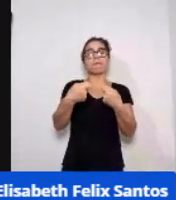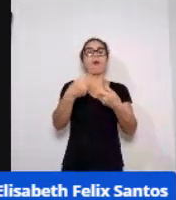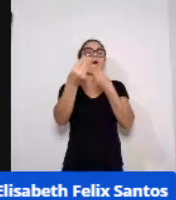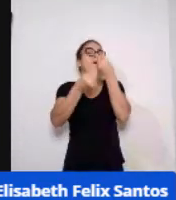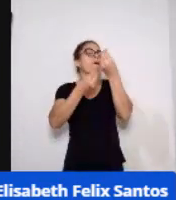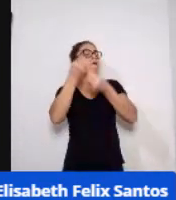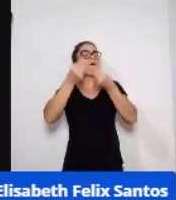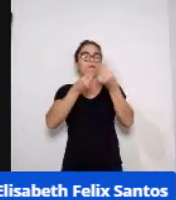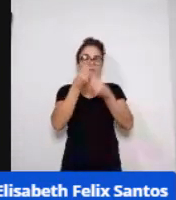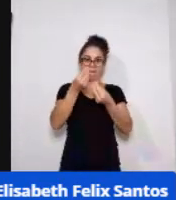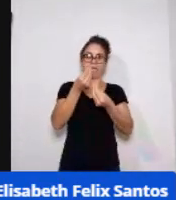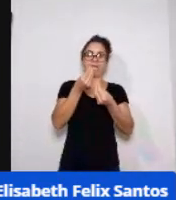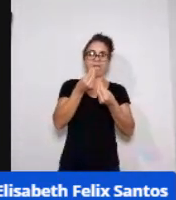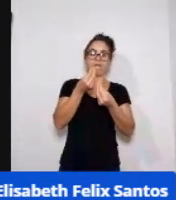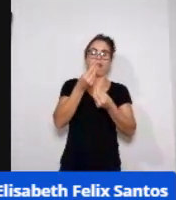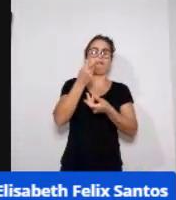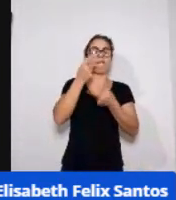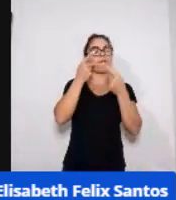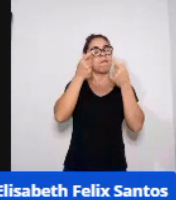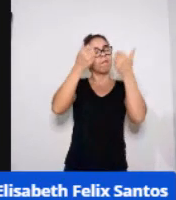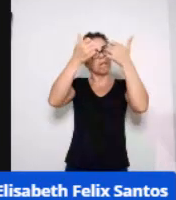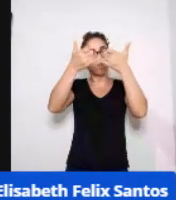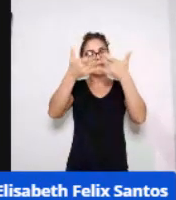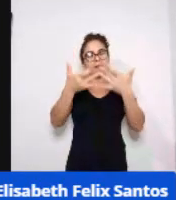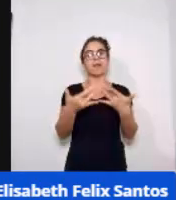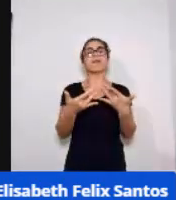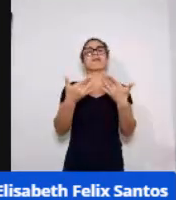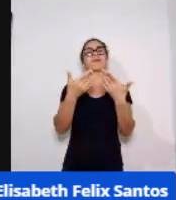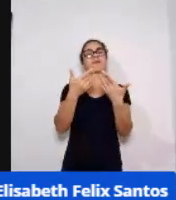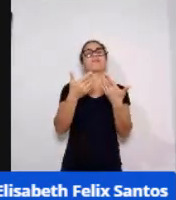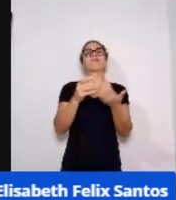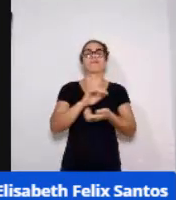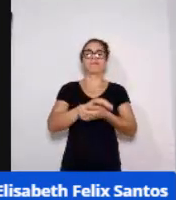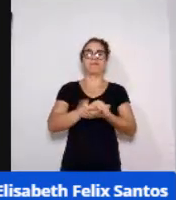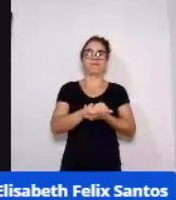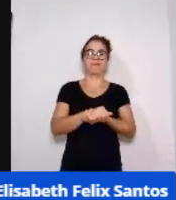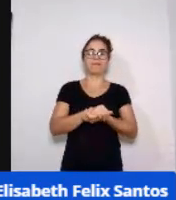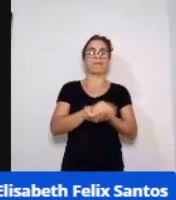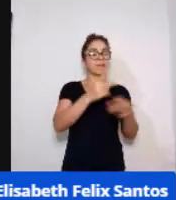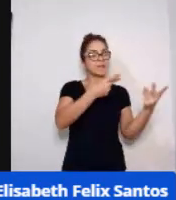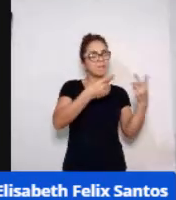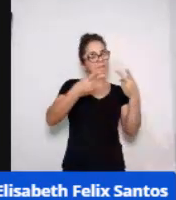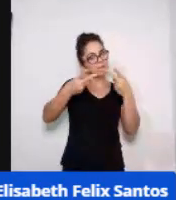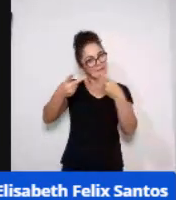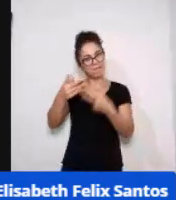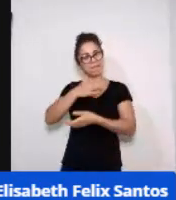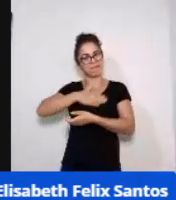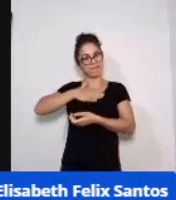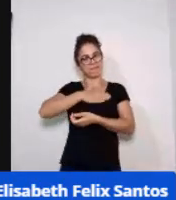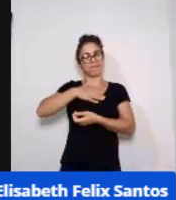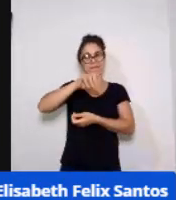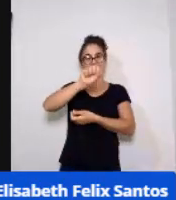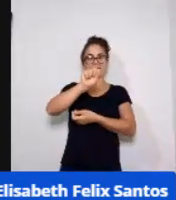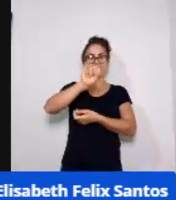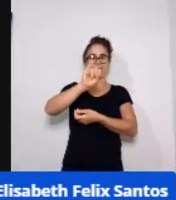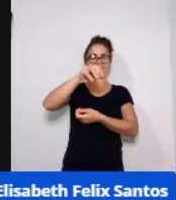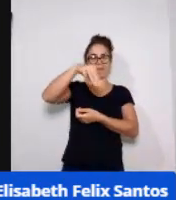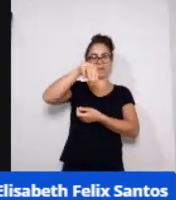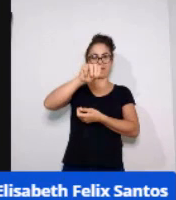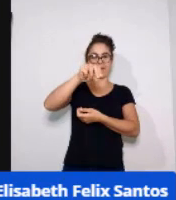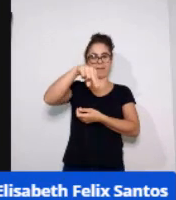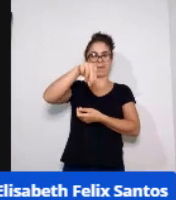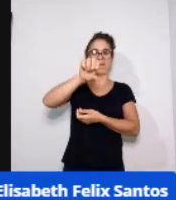professora? Fala um pouquinho, se apresenta. Muito bem-vinda. Seja muito bem-vinda, Simone. Bem-vinda, Simone.